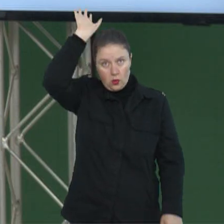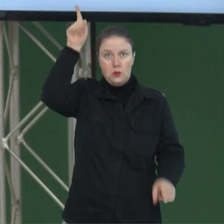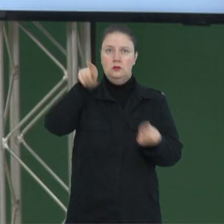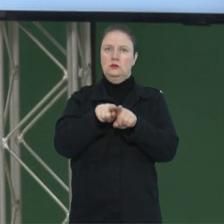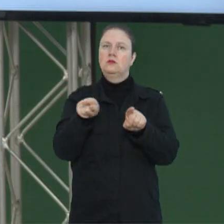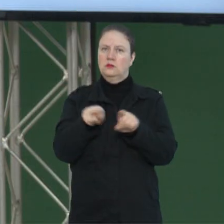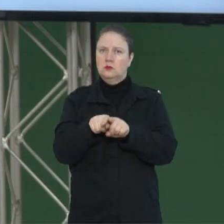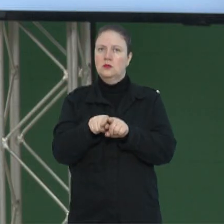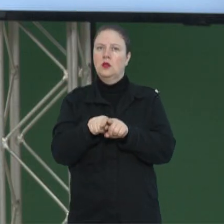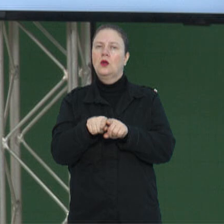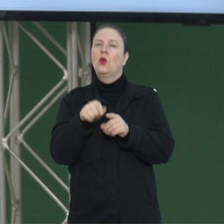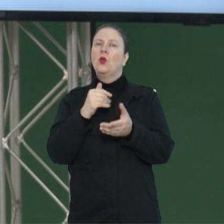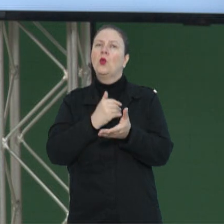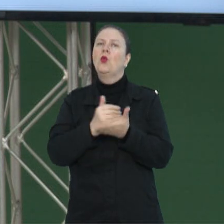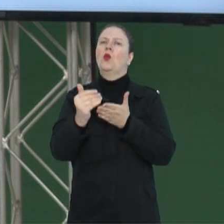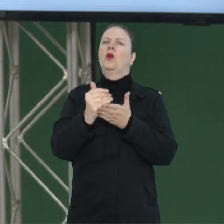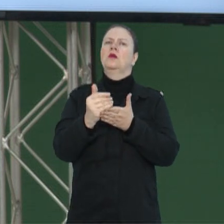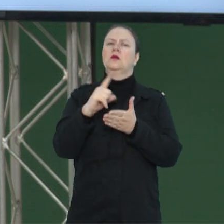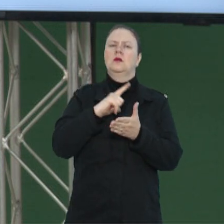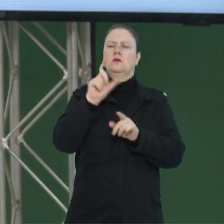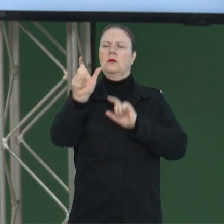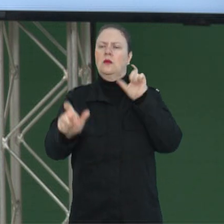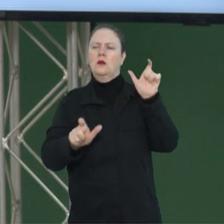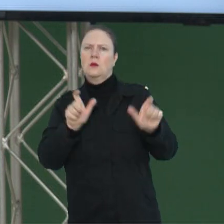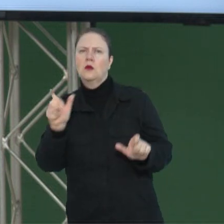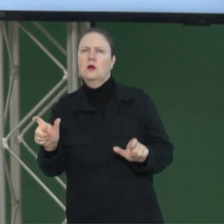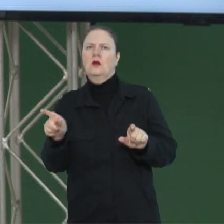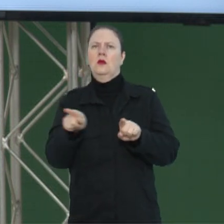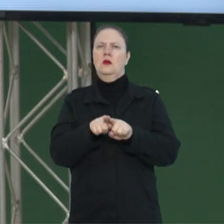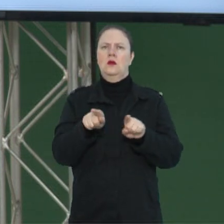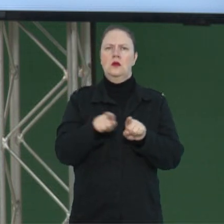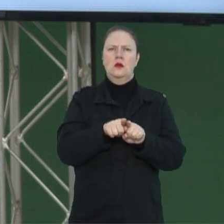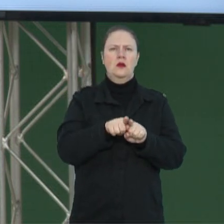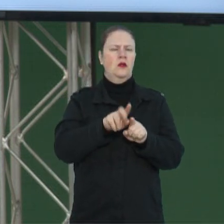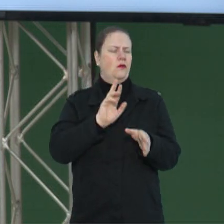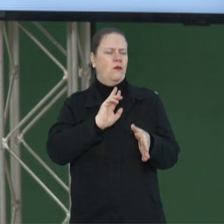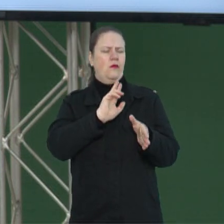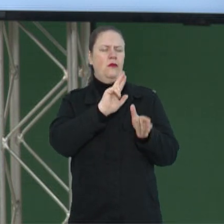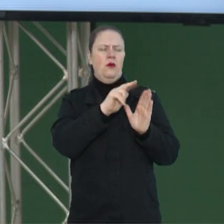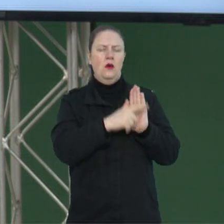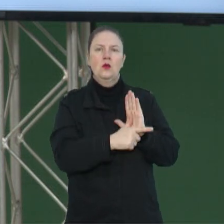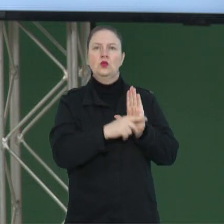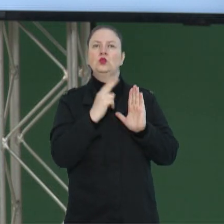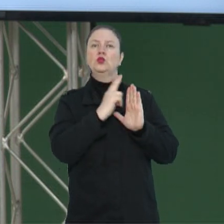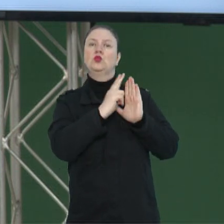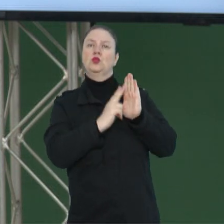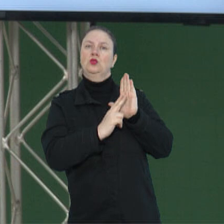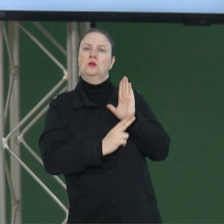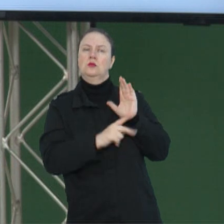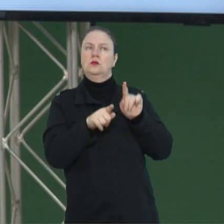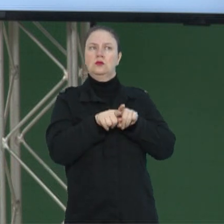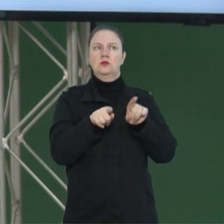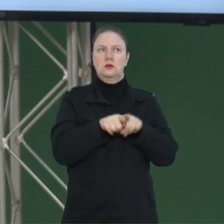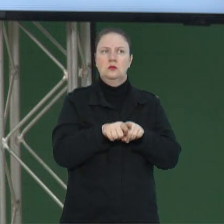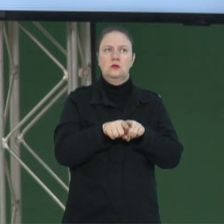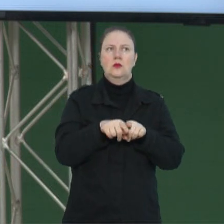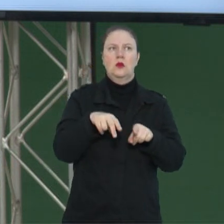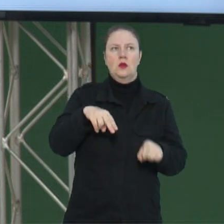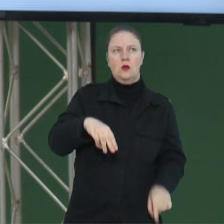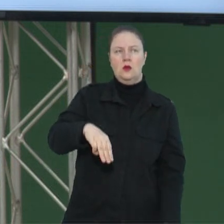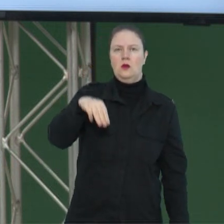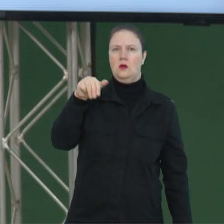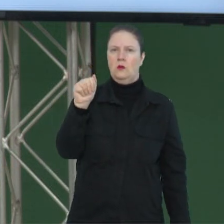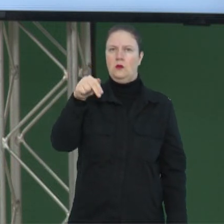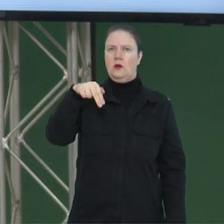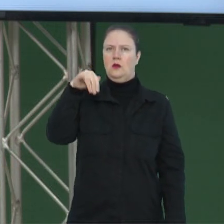né, e a partir dele nós temos pensadores estoicos como Sêneca, o Marco Aurélio, né. O maniqueísmo, tá? O